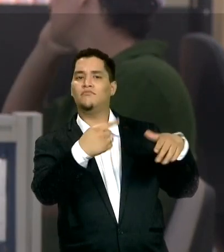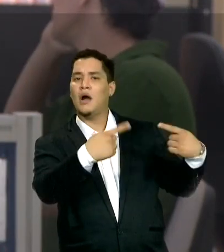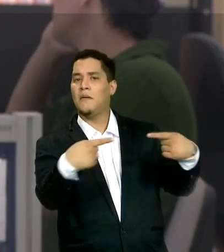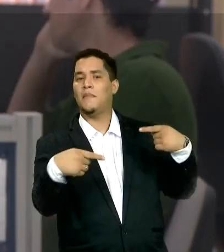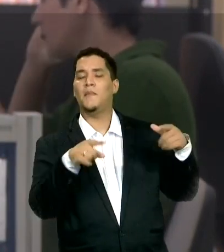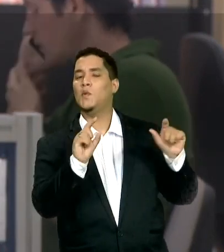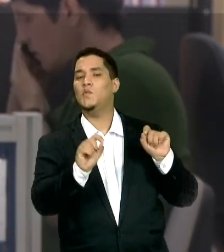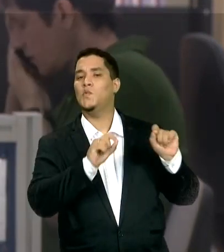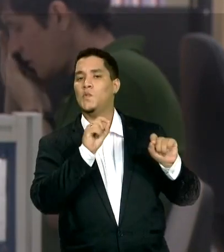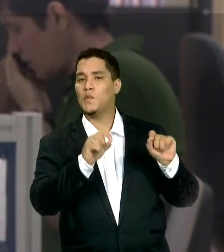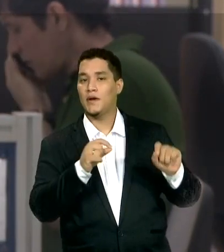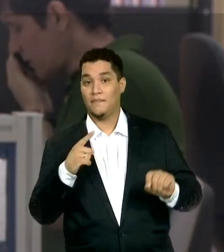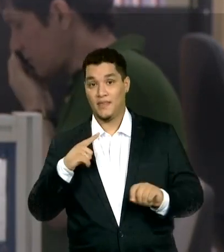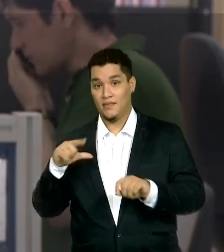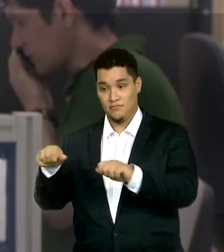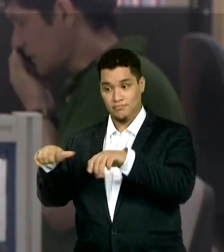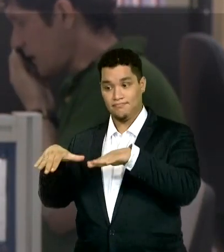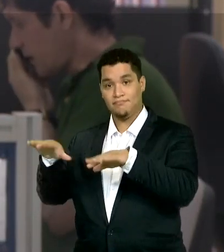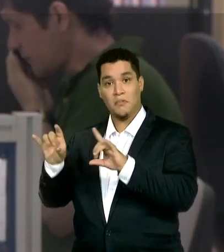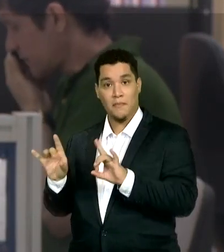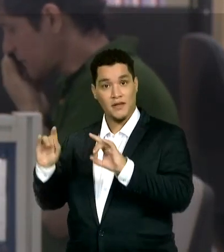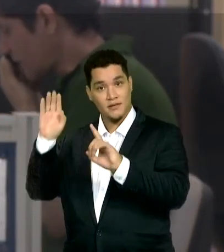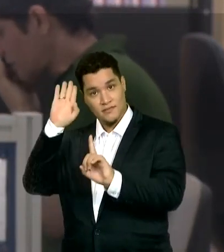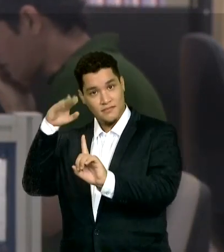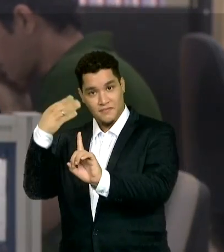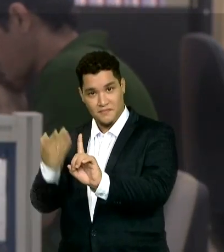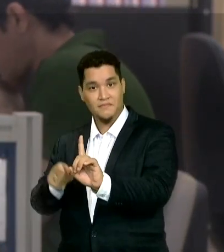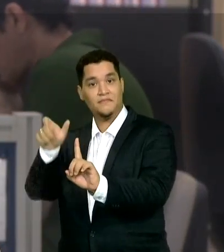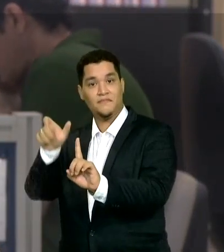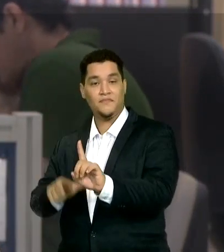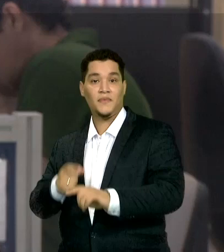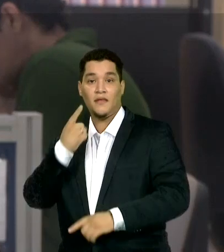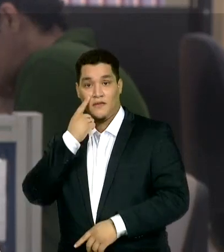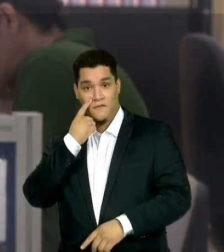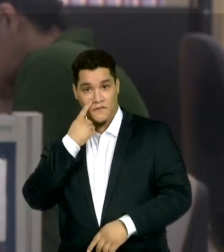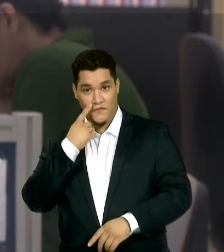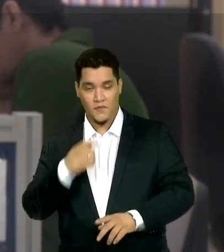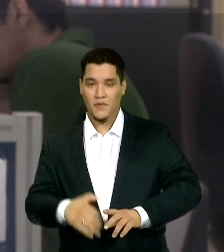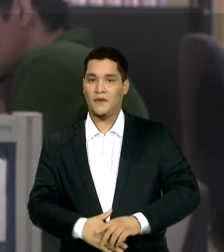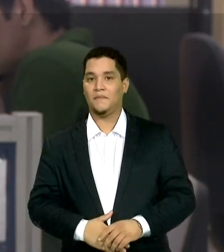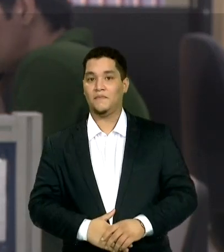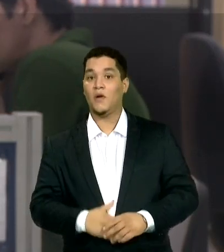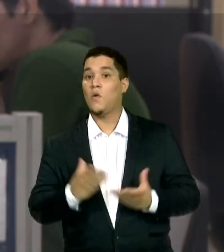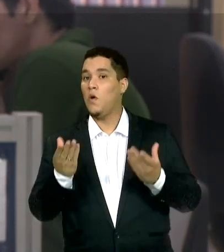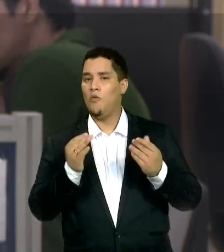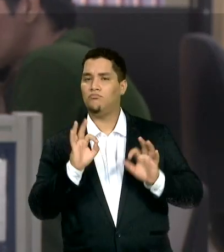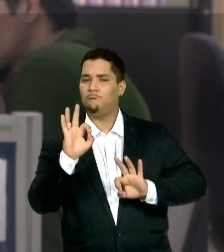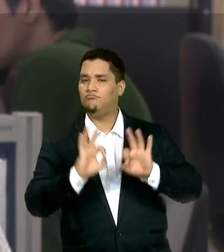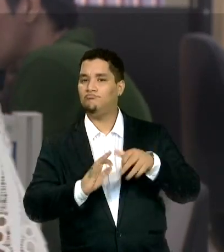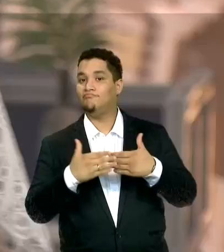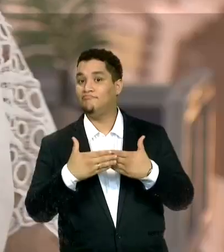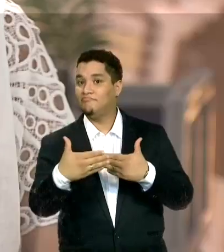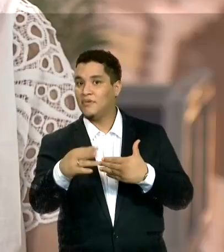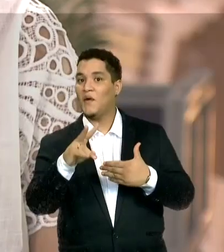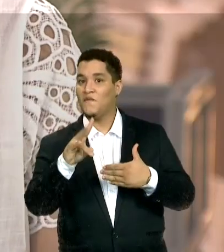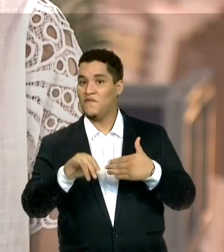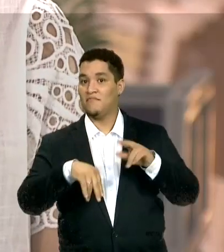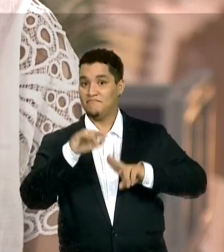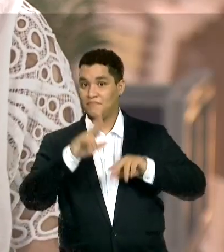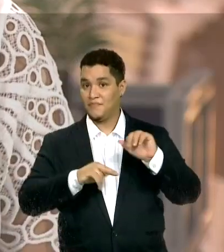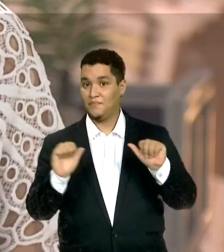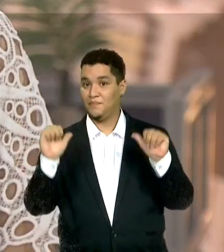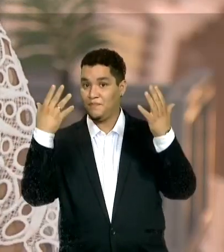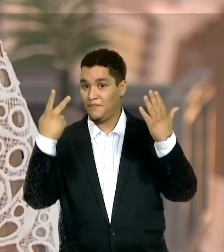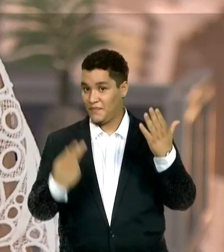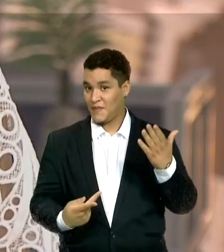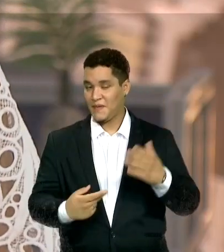quinta-feira, solene homenageia o ministro do Esporte, André Fufuca. Os preparativos para o arraial da Assembleia. E no